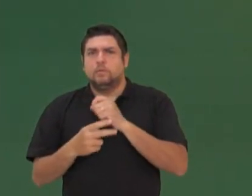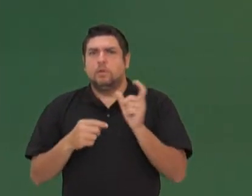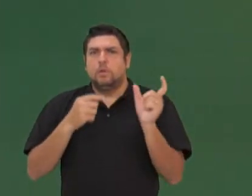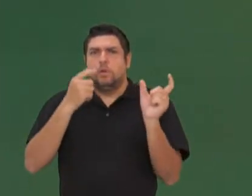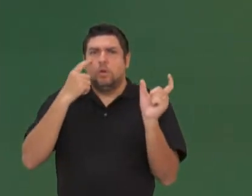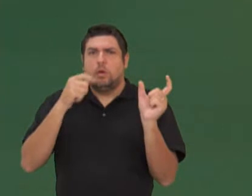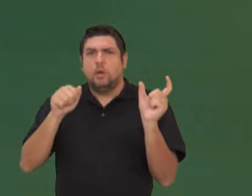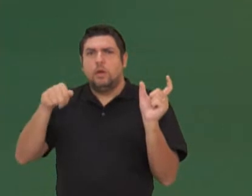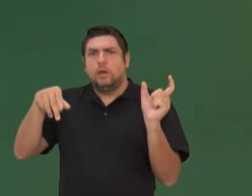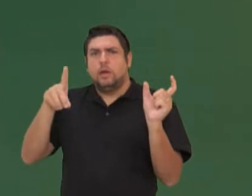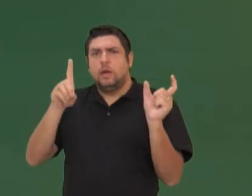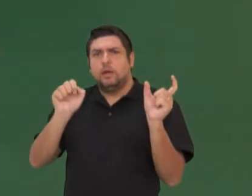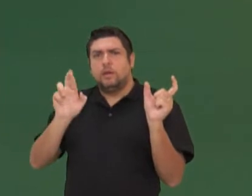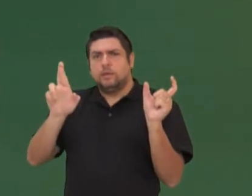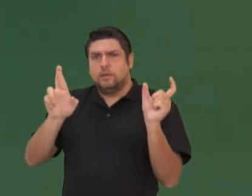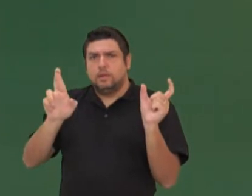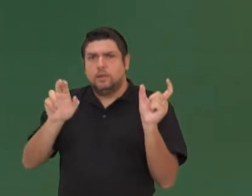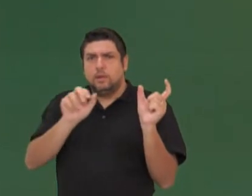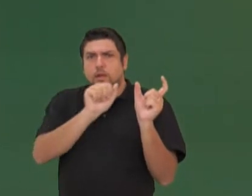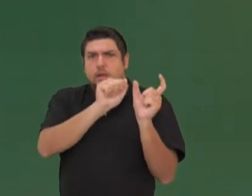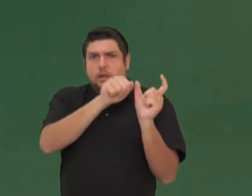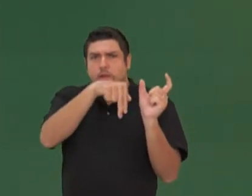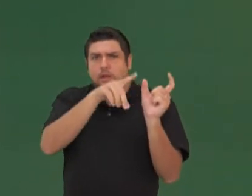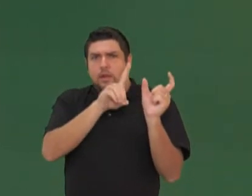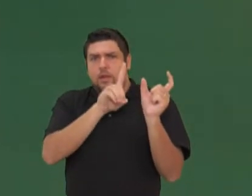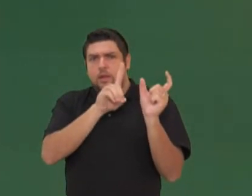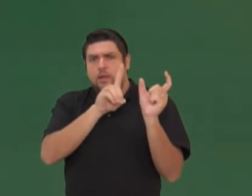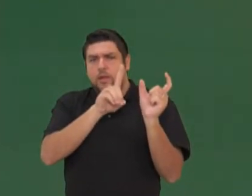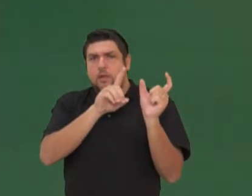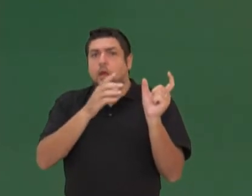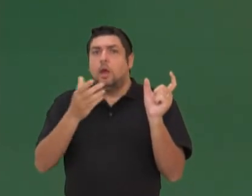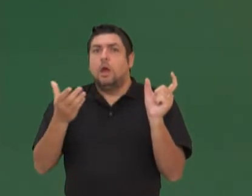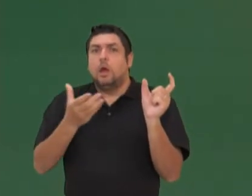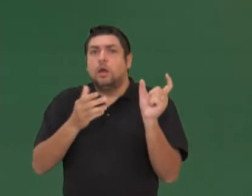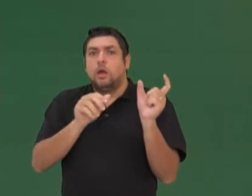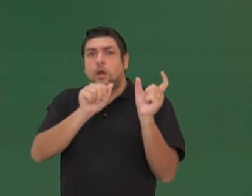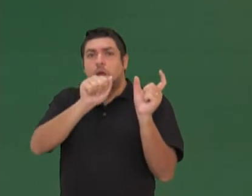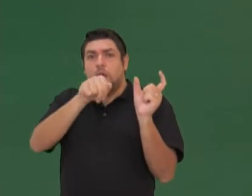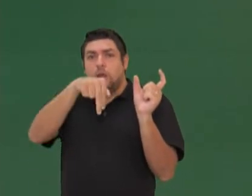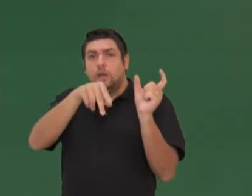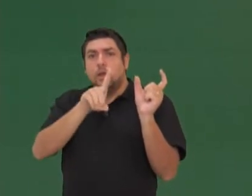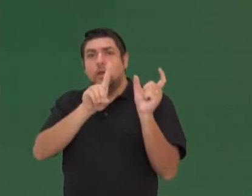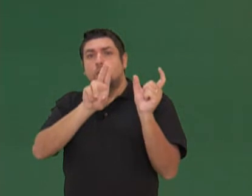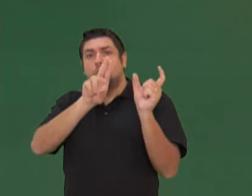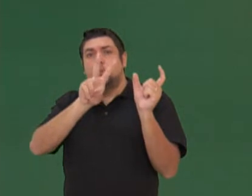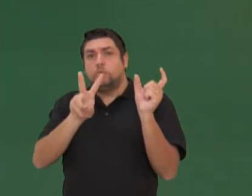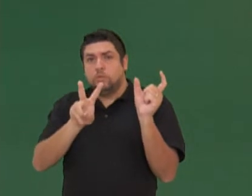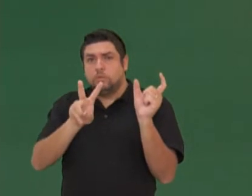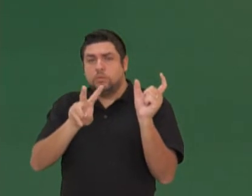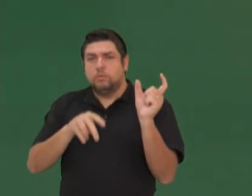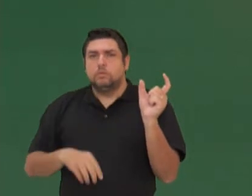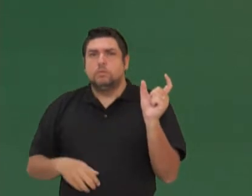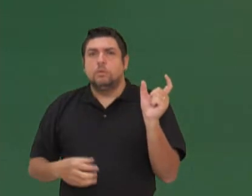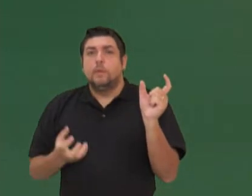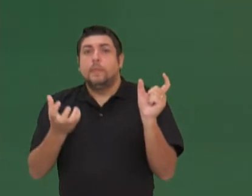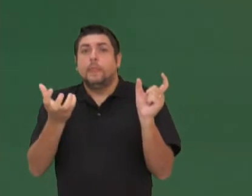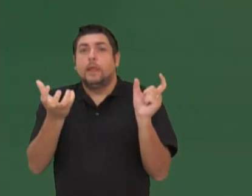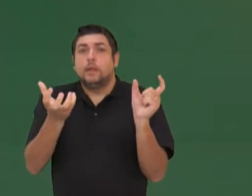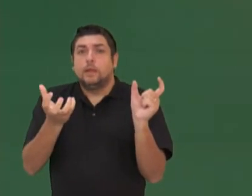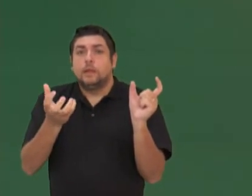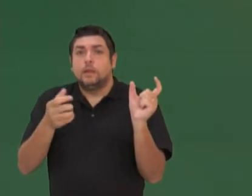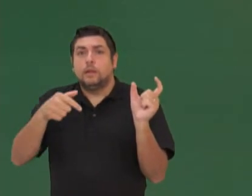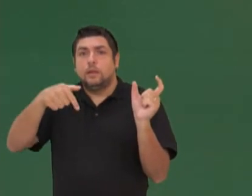raiz. A raiz original é and. A raiz formada agora é anduv. O verbo querer, olha a raiz quer,